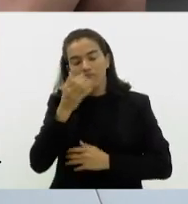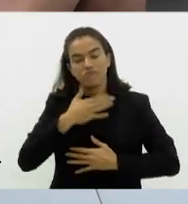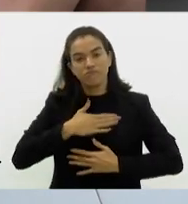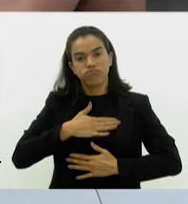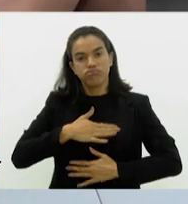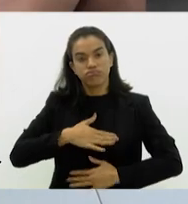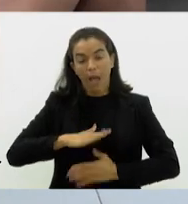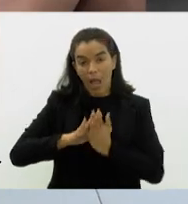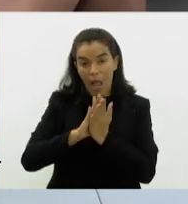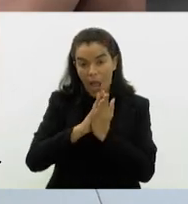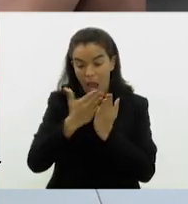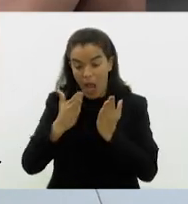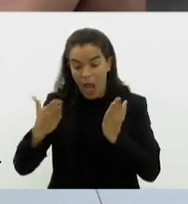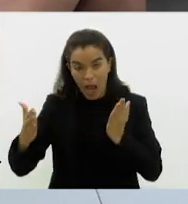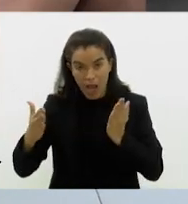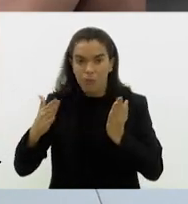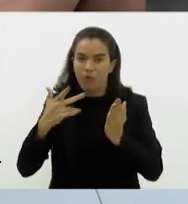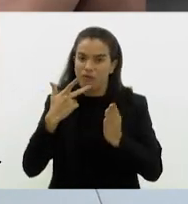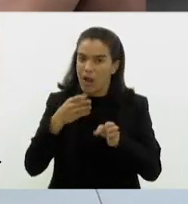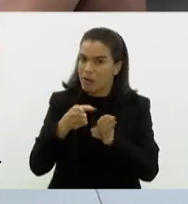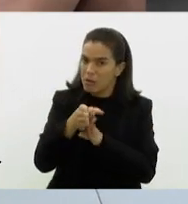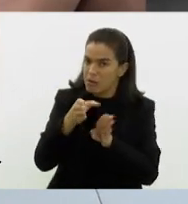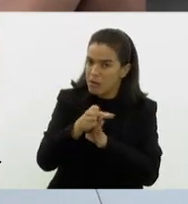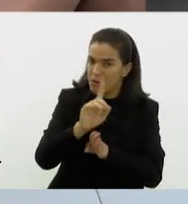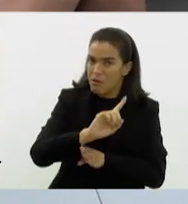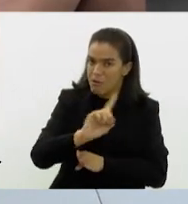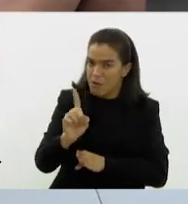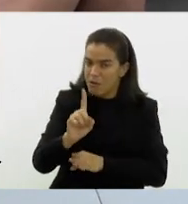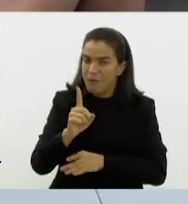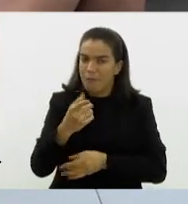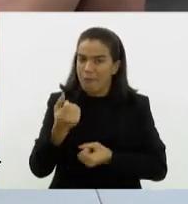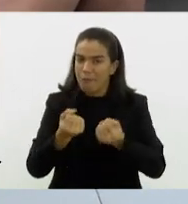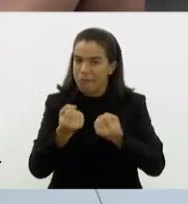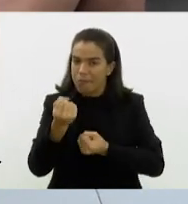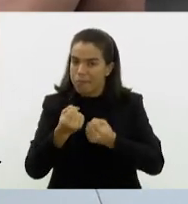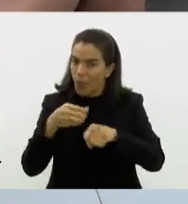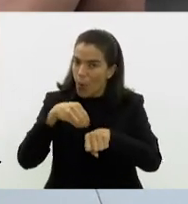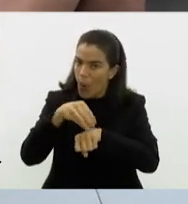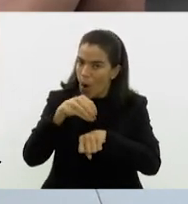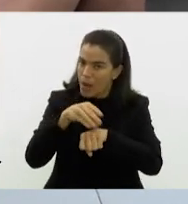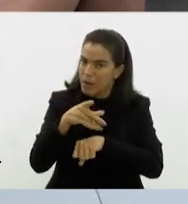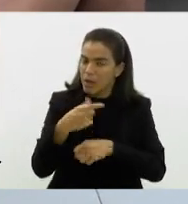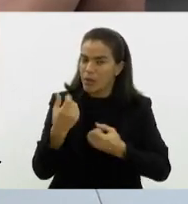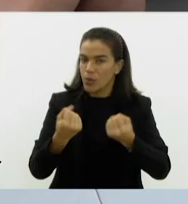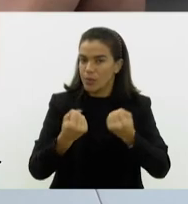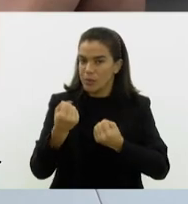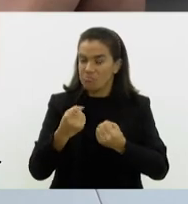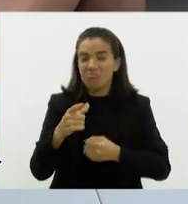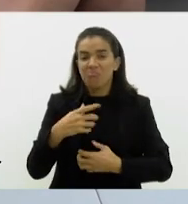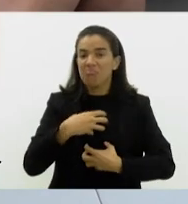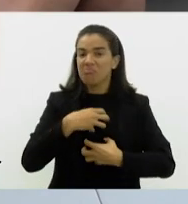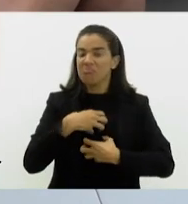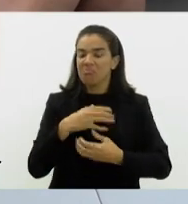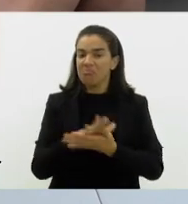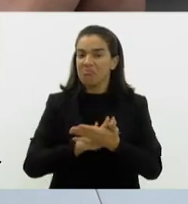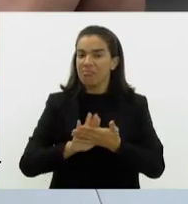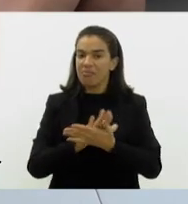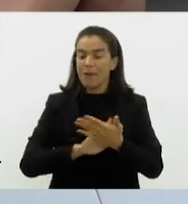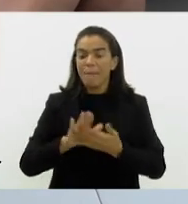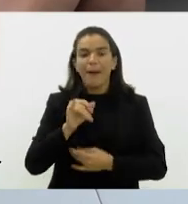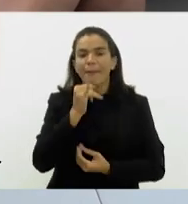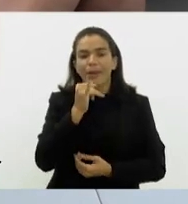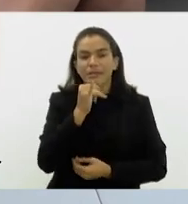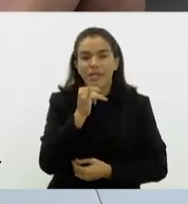bula dizer que não se recomenda operar máquinas, dirigir, etc., possivelmente não vai acontecer nada. Mas, se ele